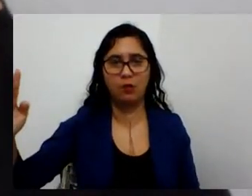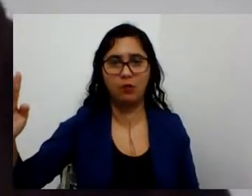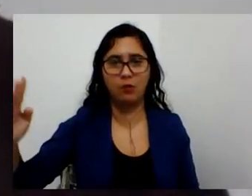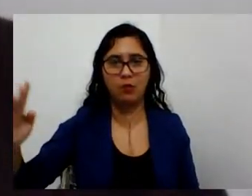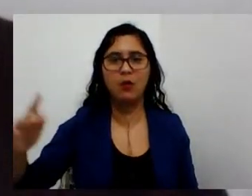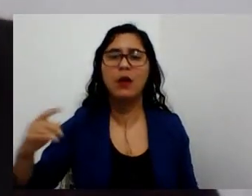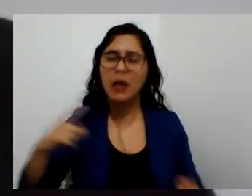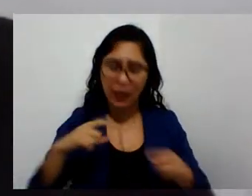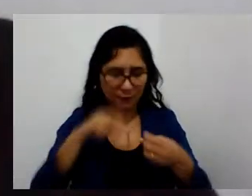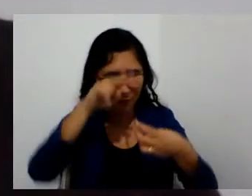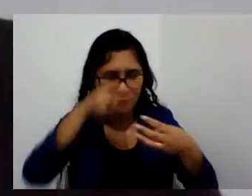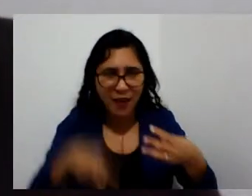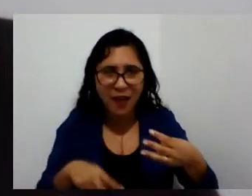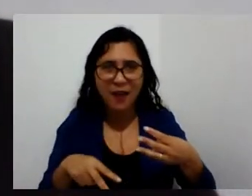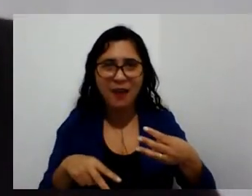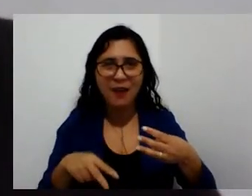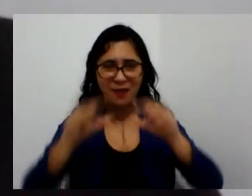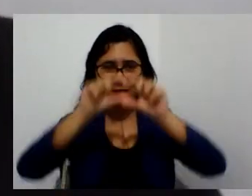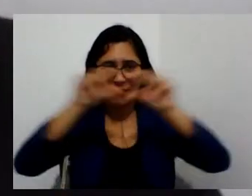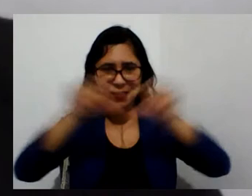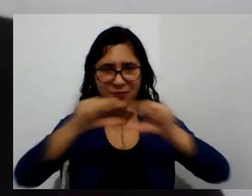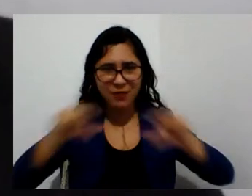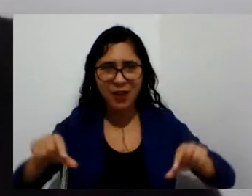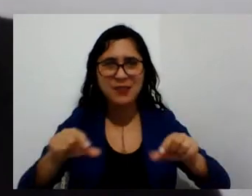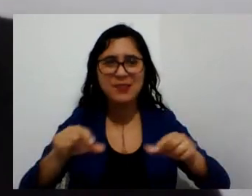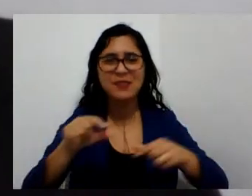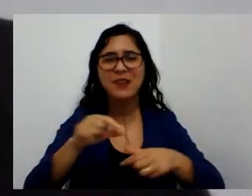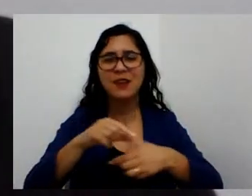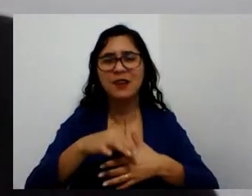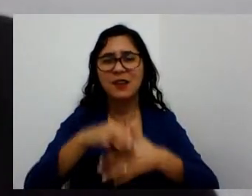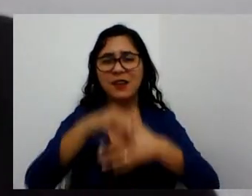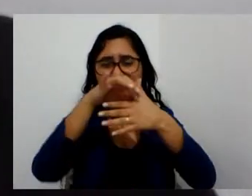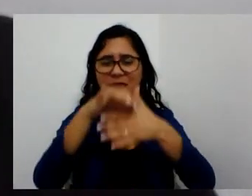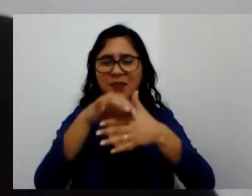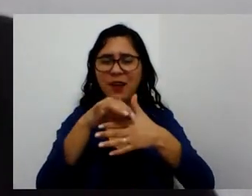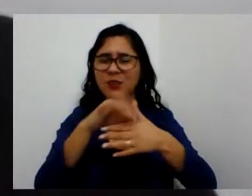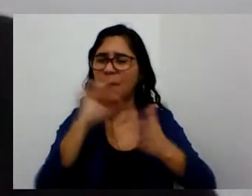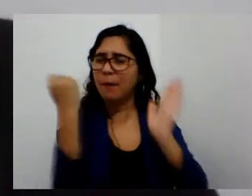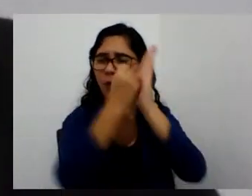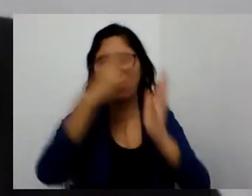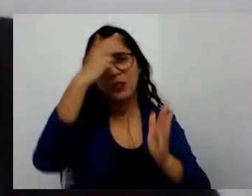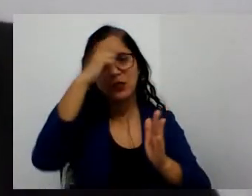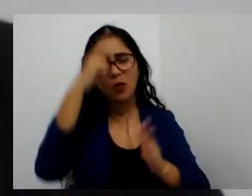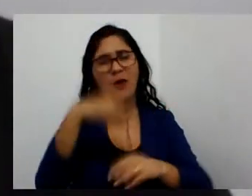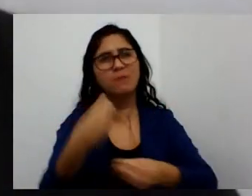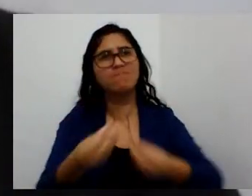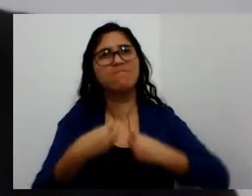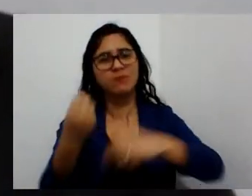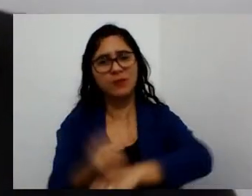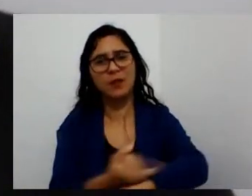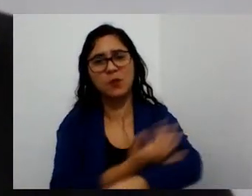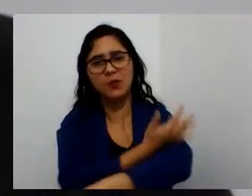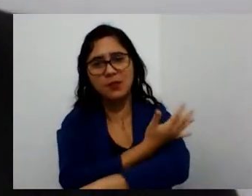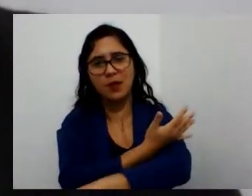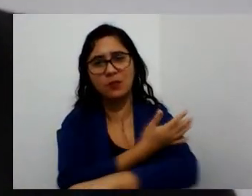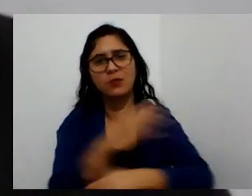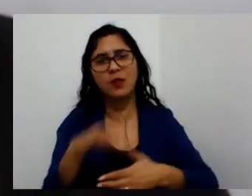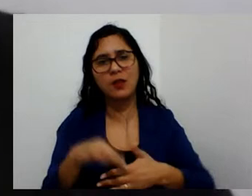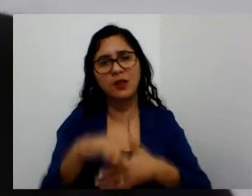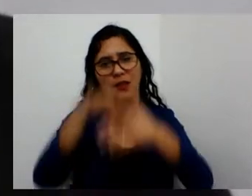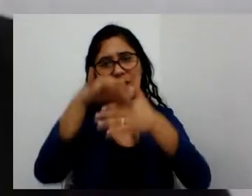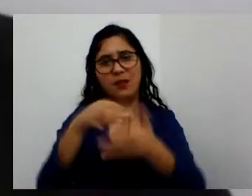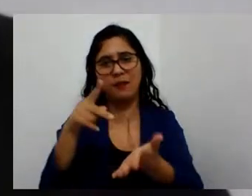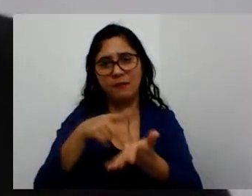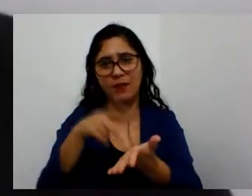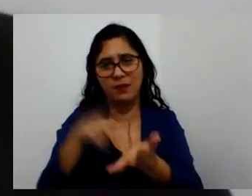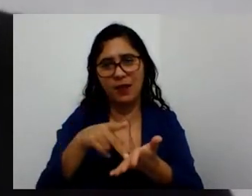esses 3 líderes na nossa história, o efeito que teve. Líderes de verdade, não